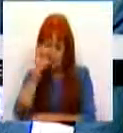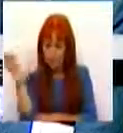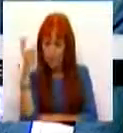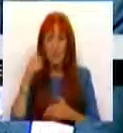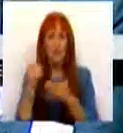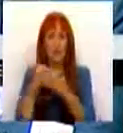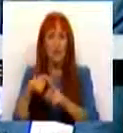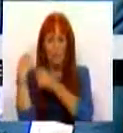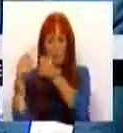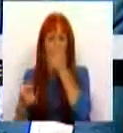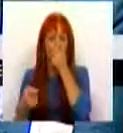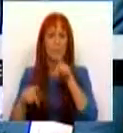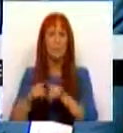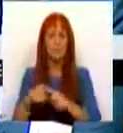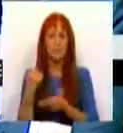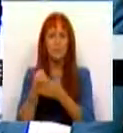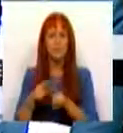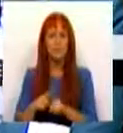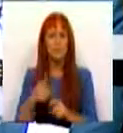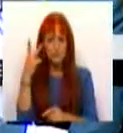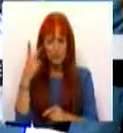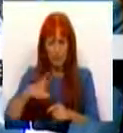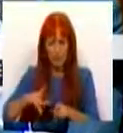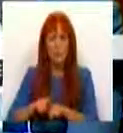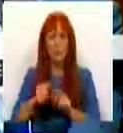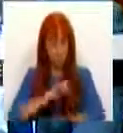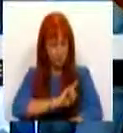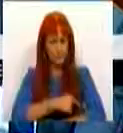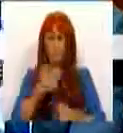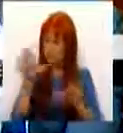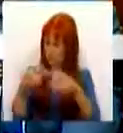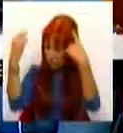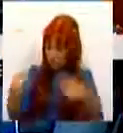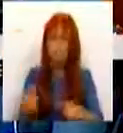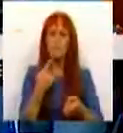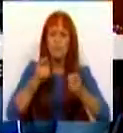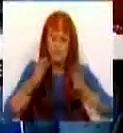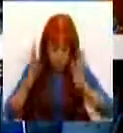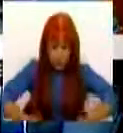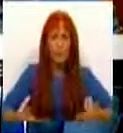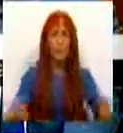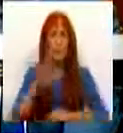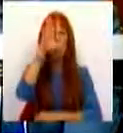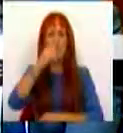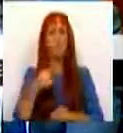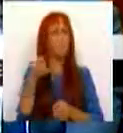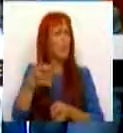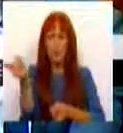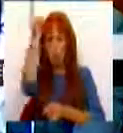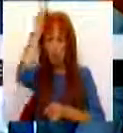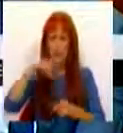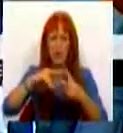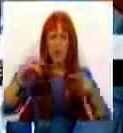floresta, apoiando a agricultura, apoiando a subsistência e a força que aquela comunidade tem que voltar a ter. E o Estado não faltará,